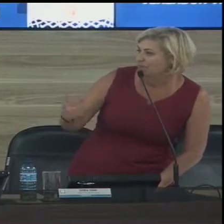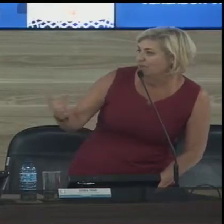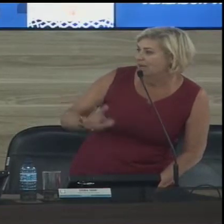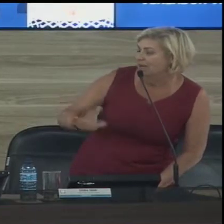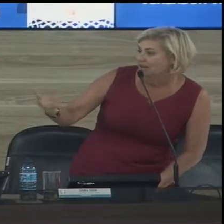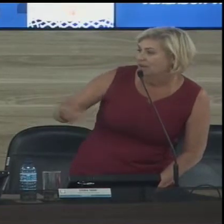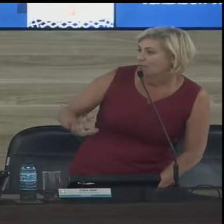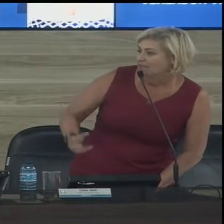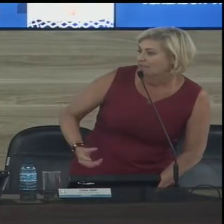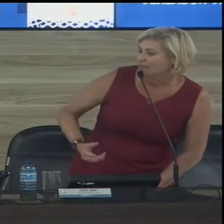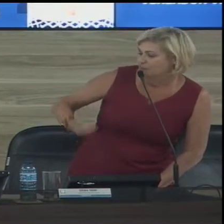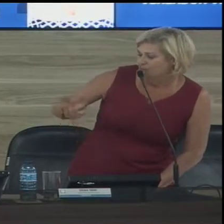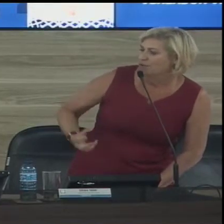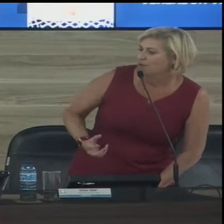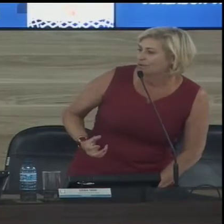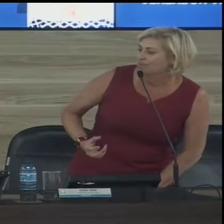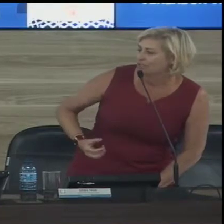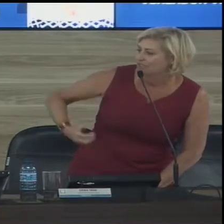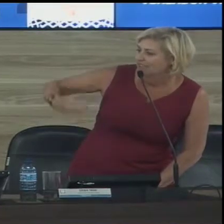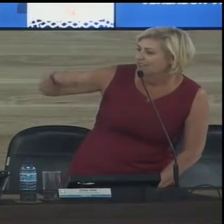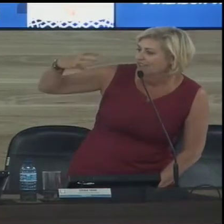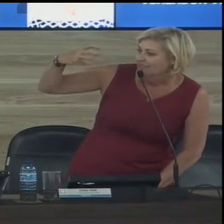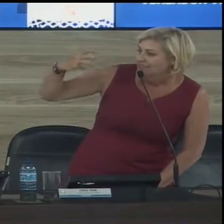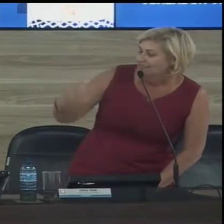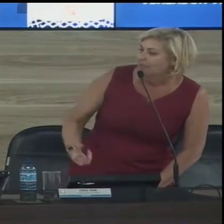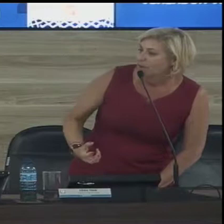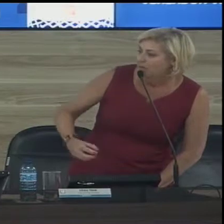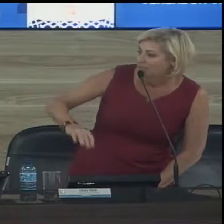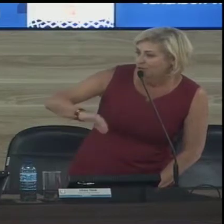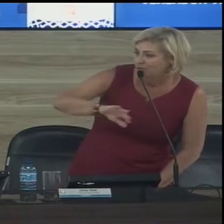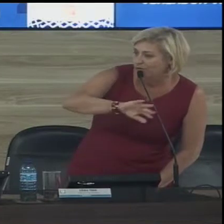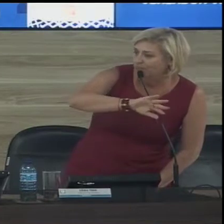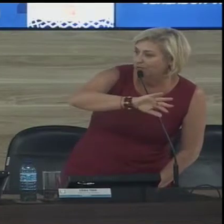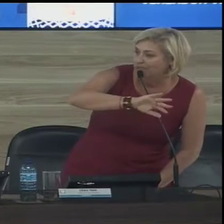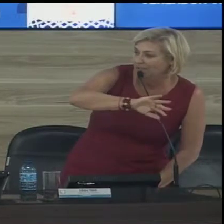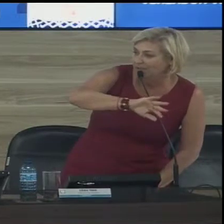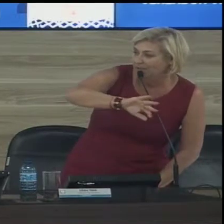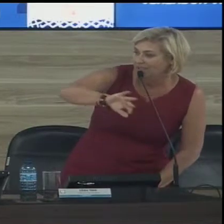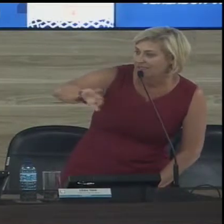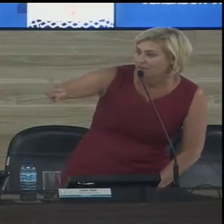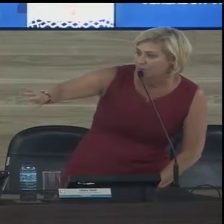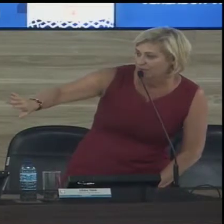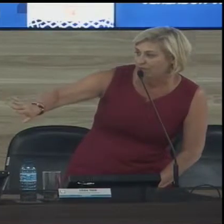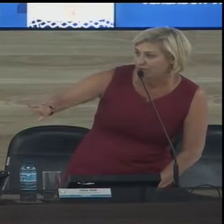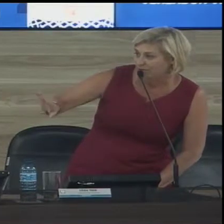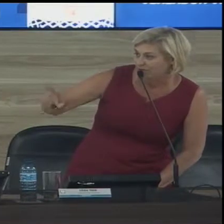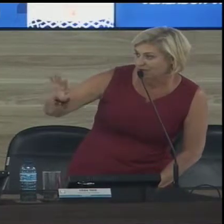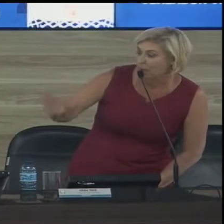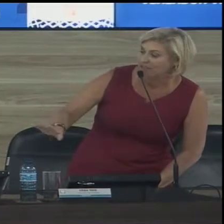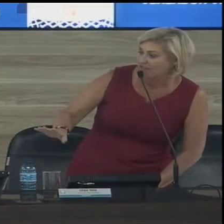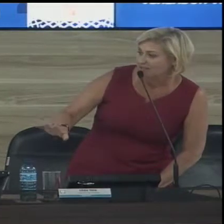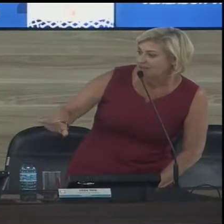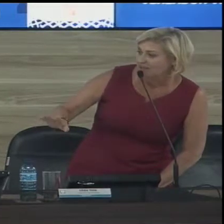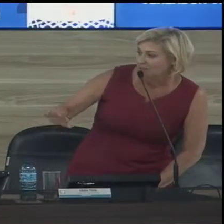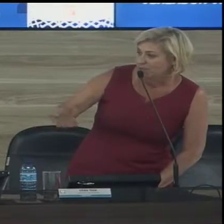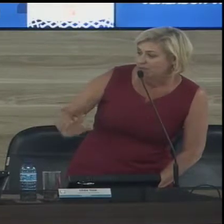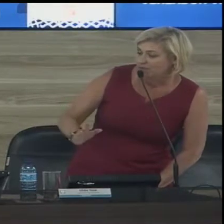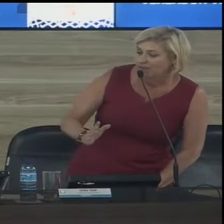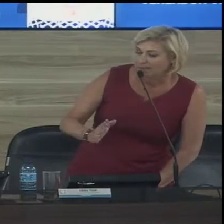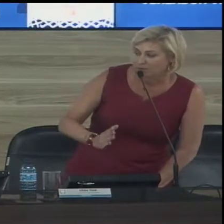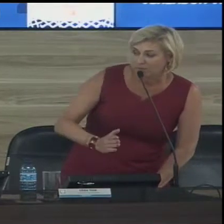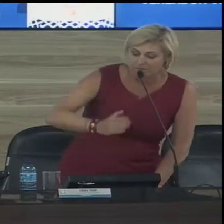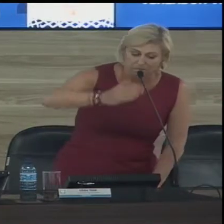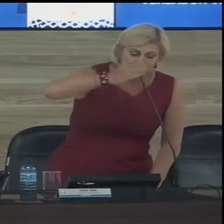bate. É uma coerência. O professor é um ser extremamente... Não estou falando que não existem professores ruins, mas